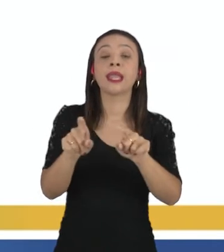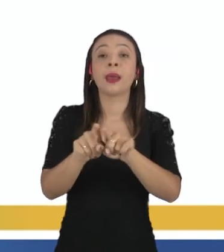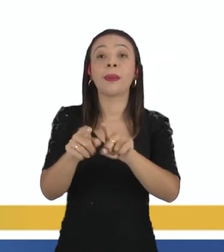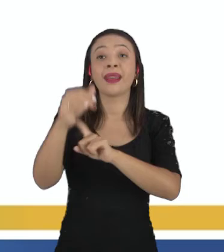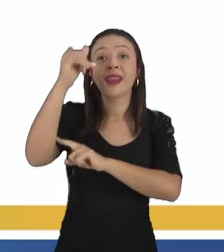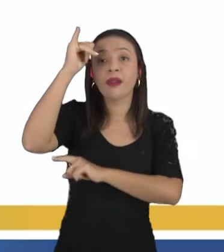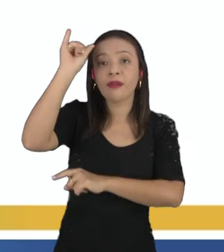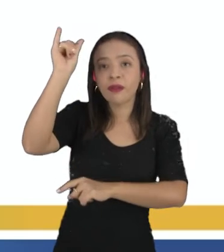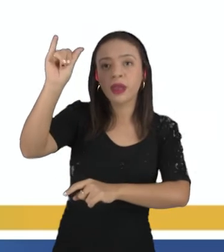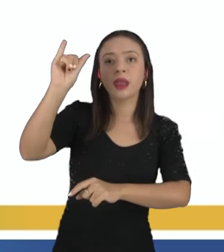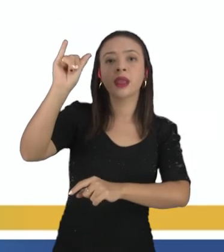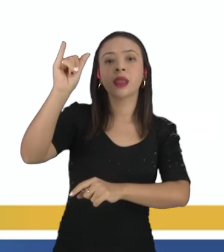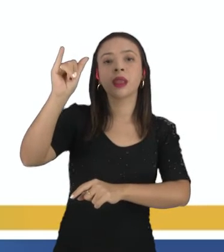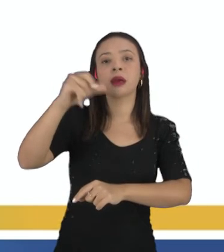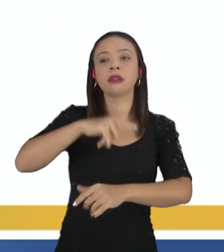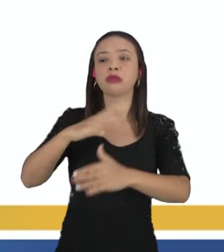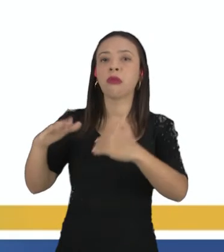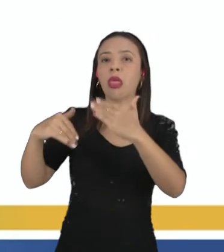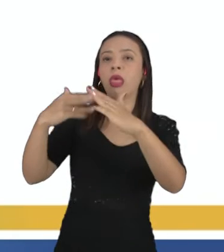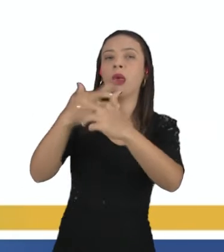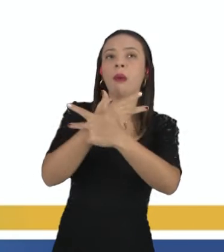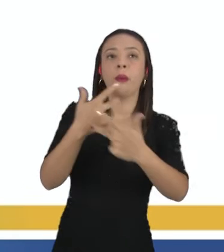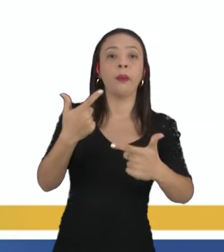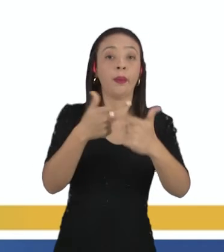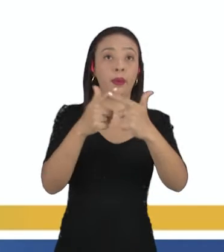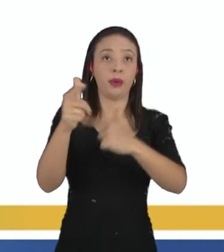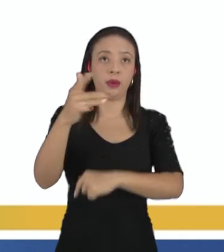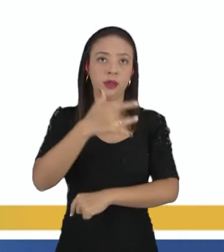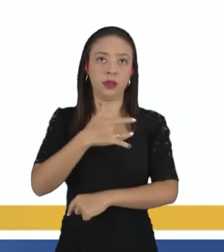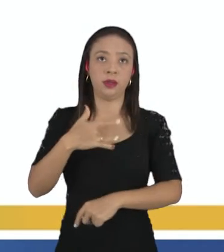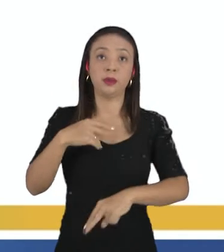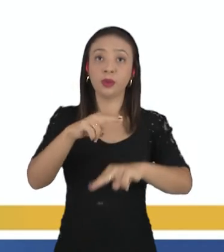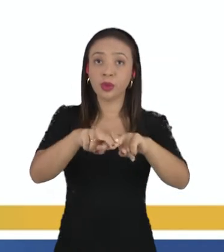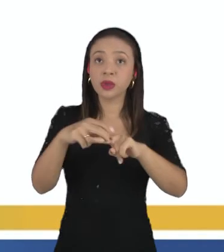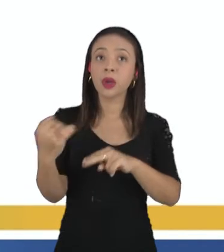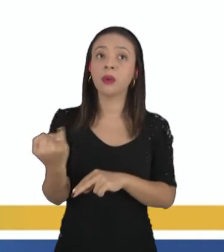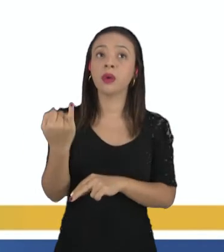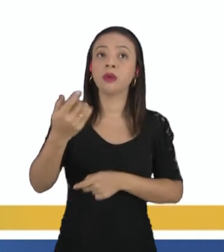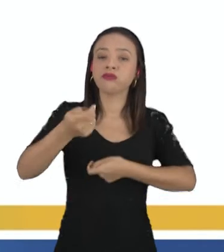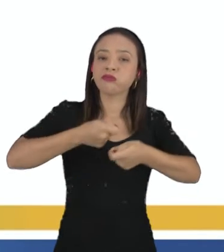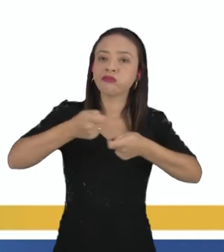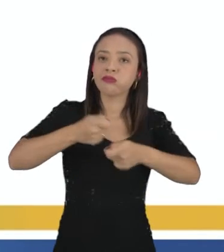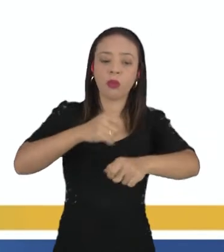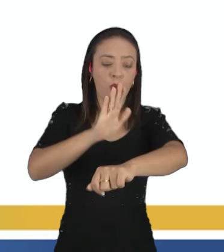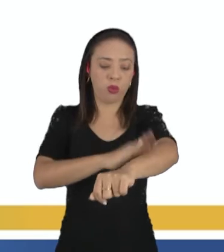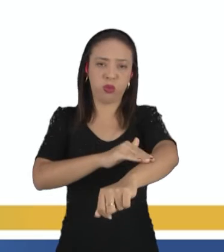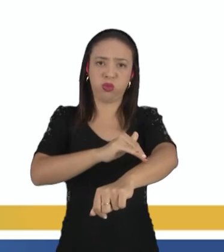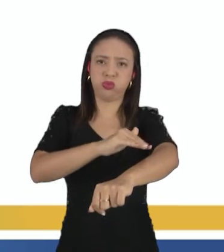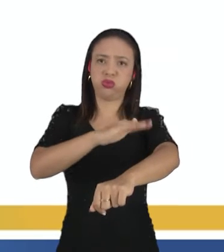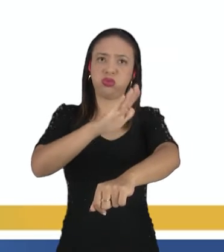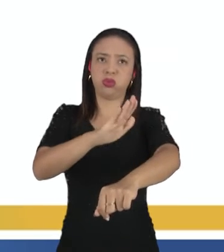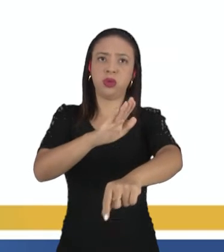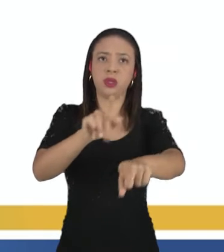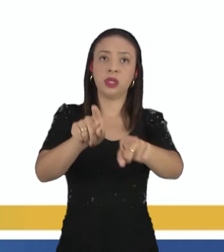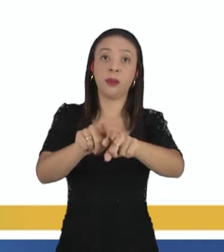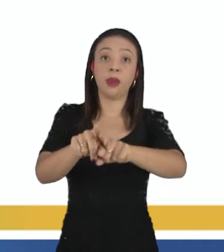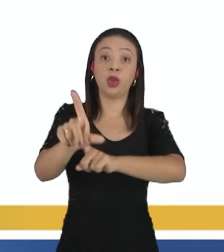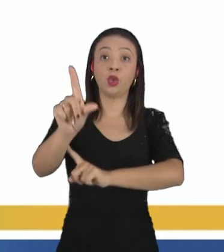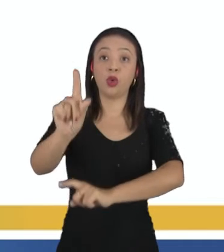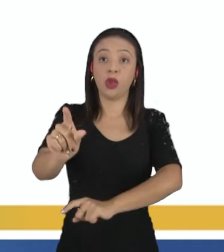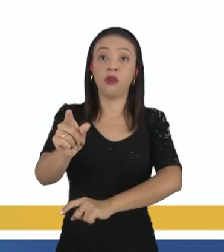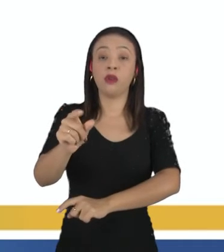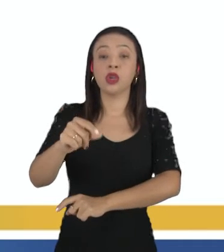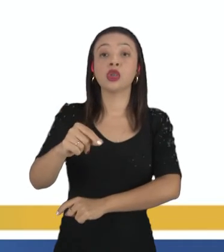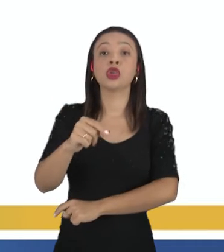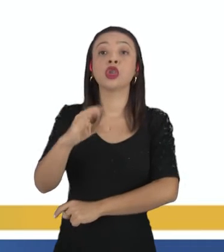desenvolver vários problemas. Além disso, é importante para o controle da pressão arterial, dos níveis de